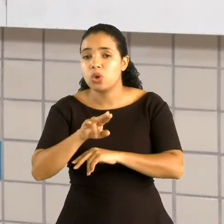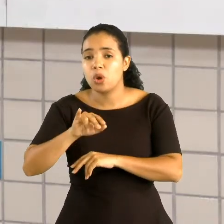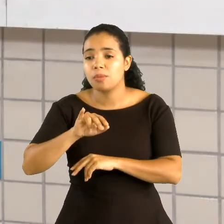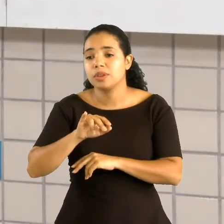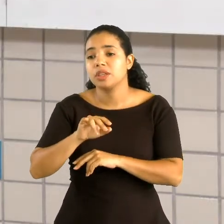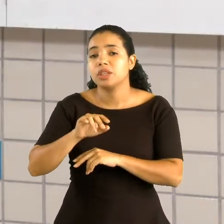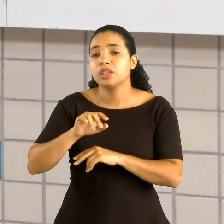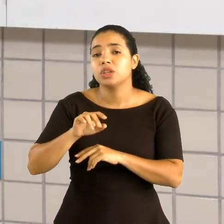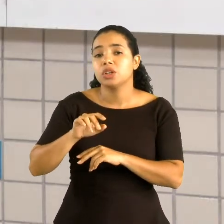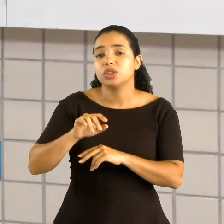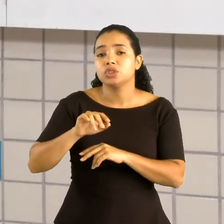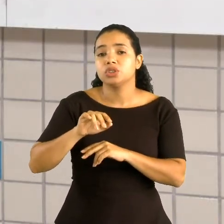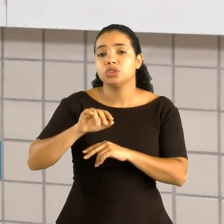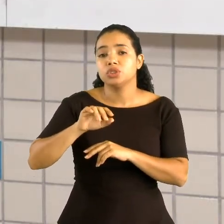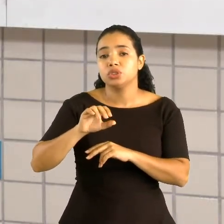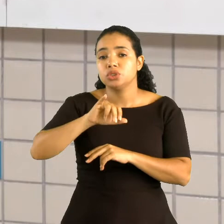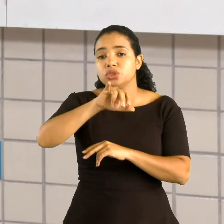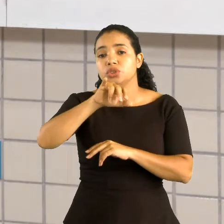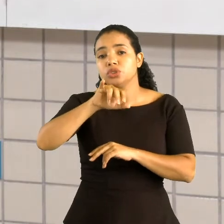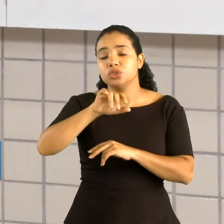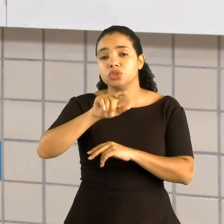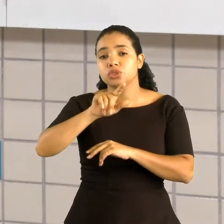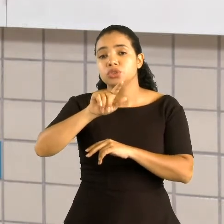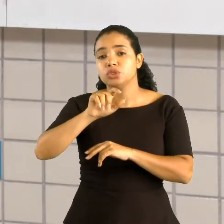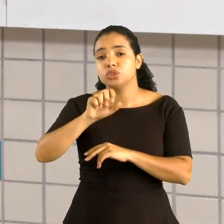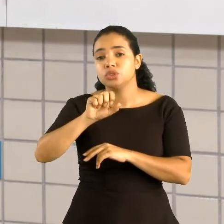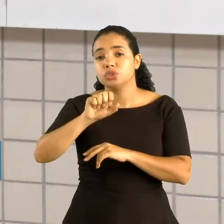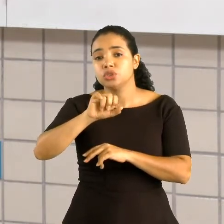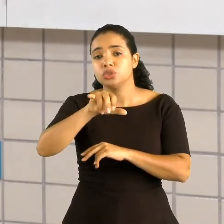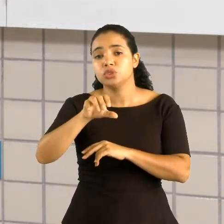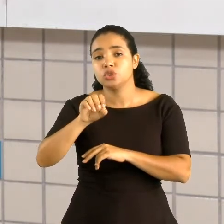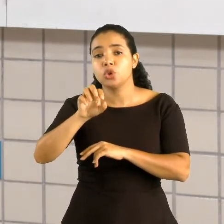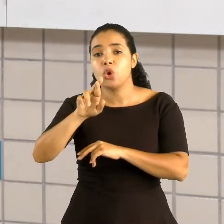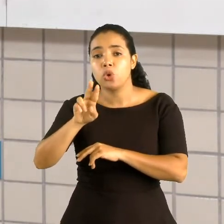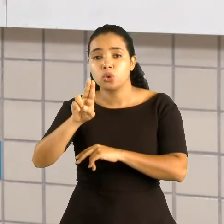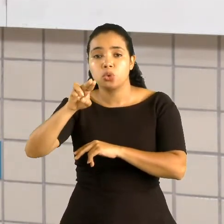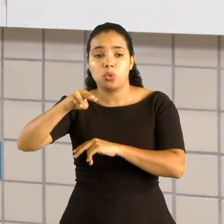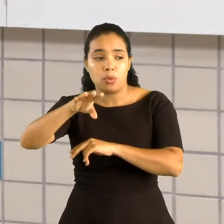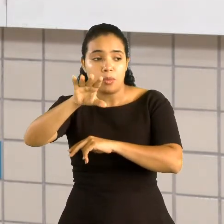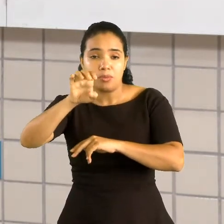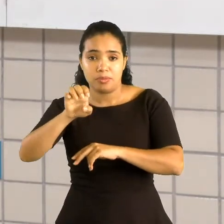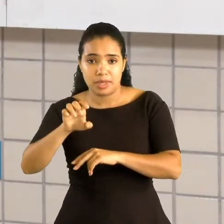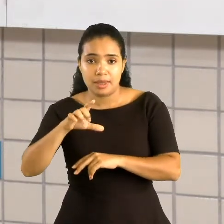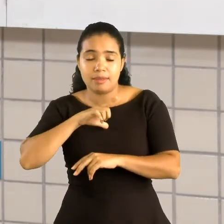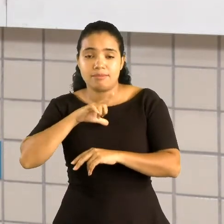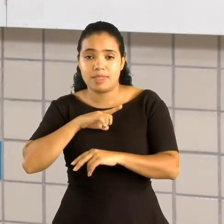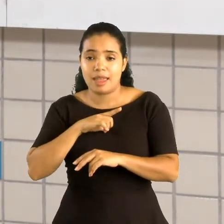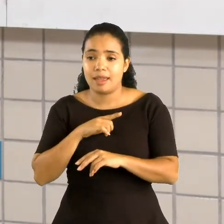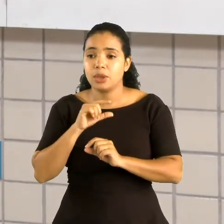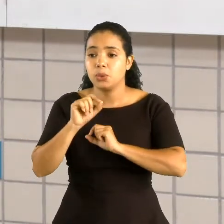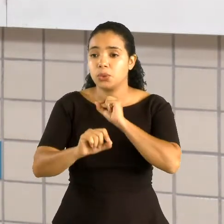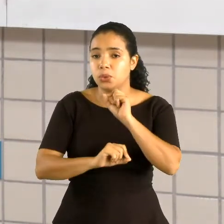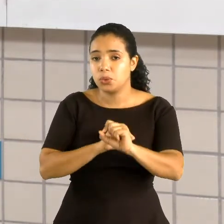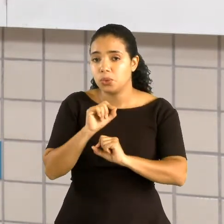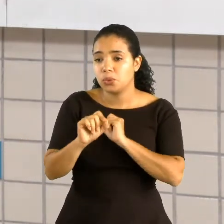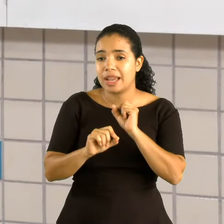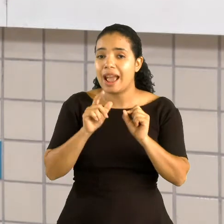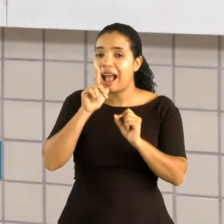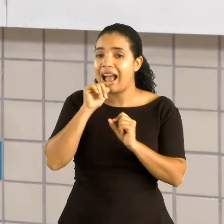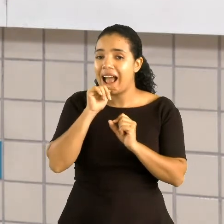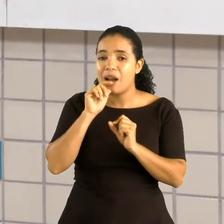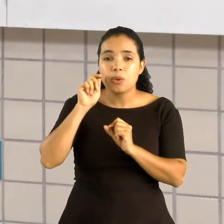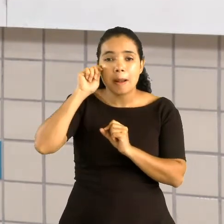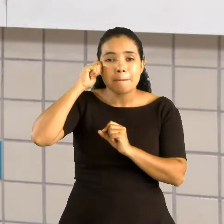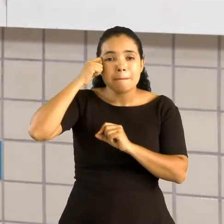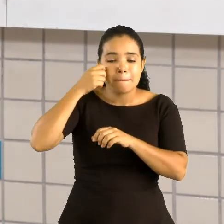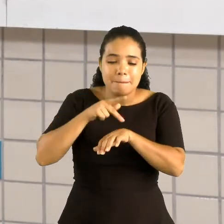E esse chorume é um líquido, aquela água preta que sai do lixo quando ele está estragando, quando ele já está bem estragado. Essa água preta, ela tem,